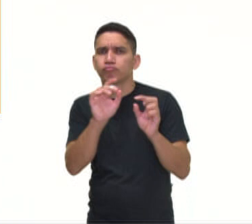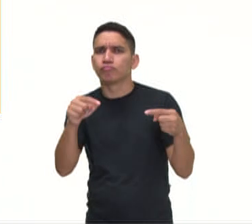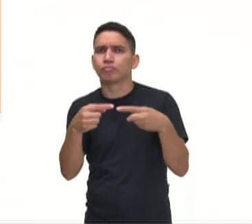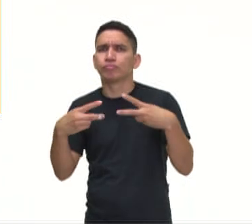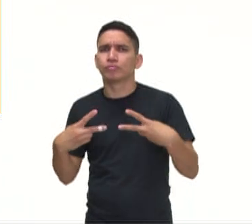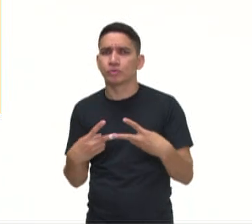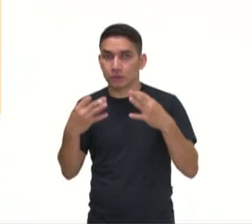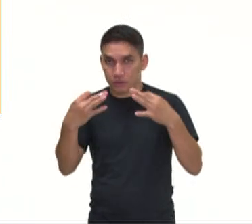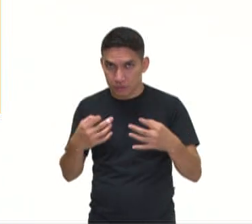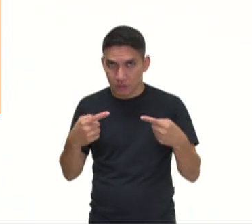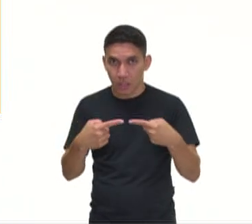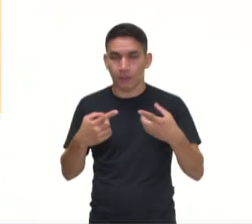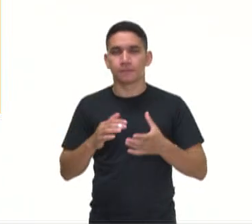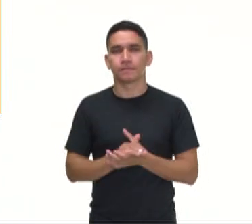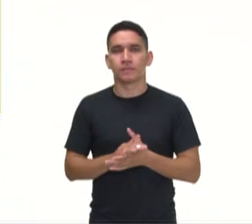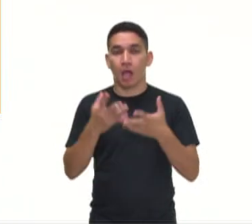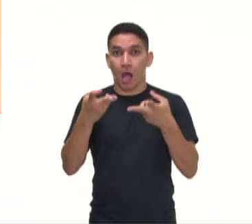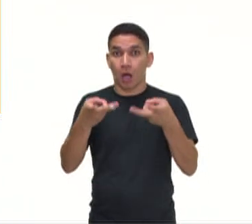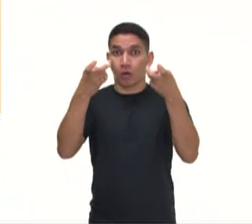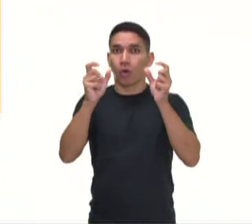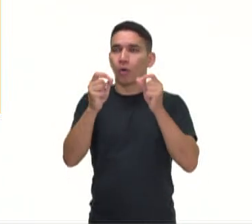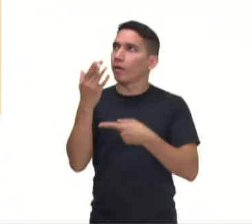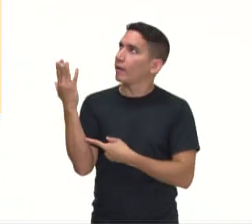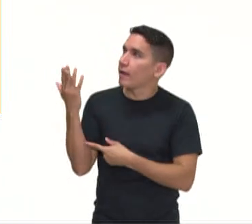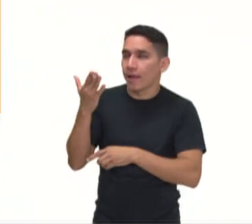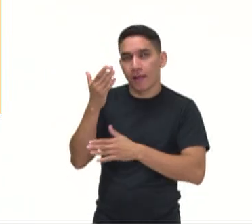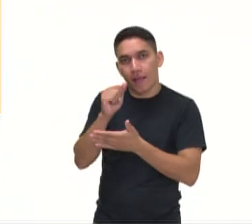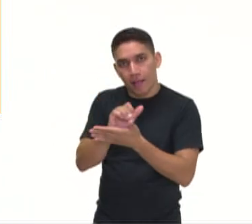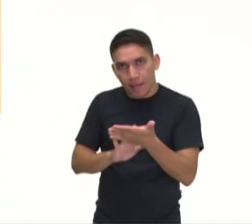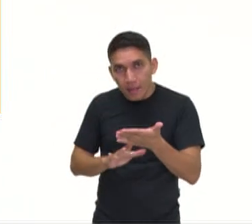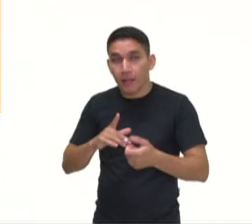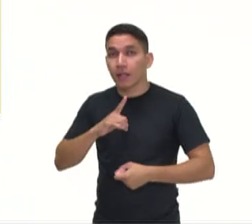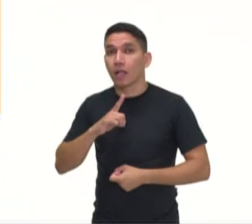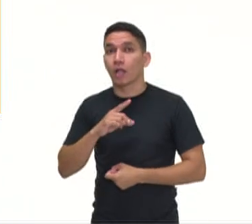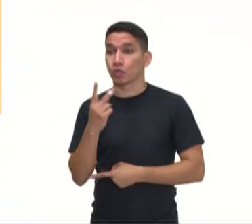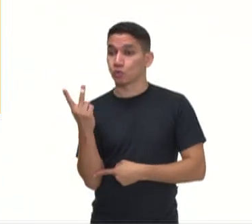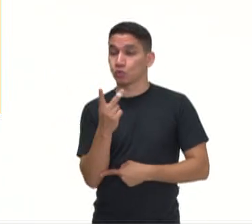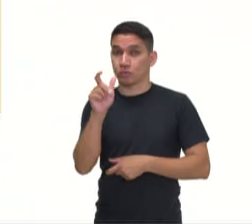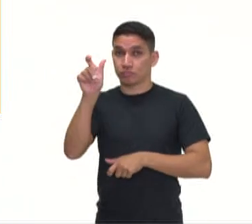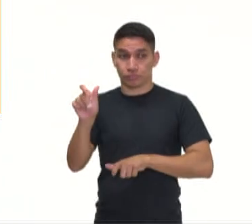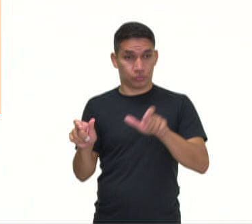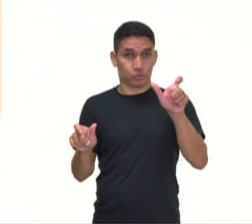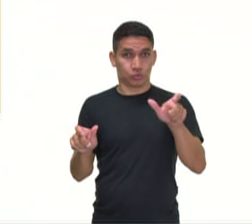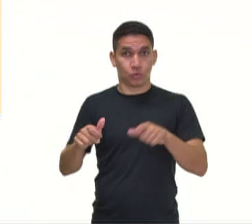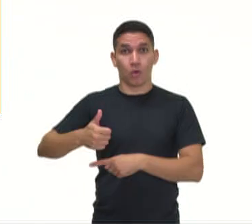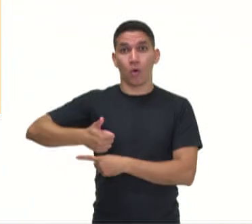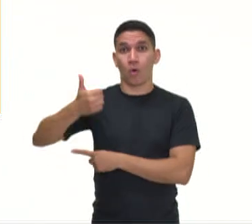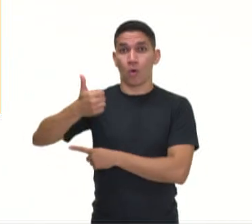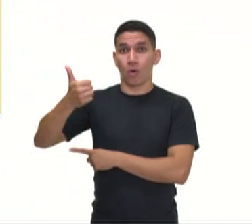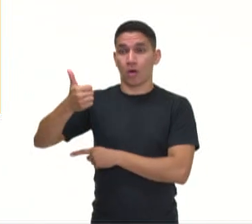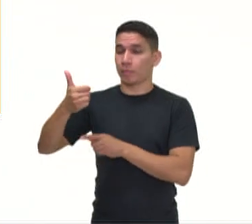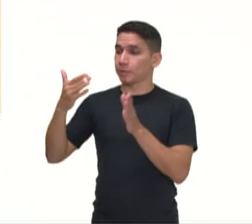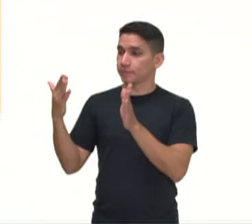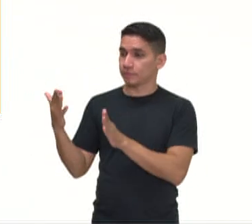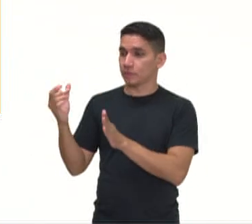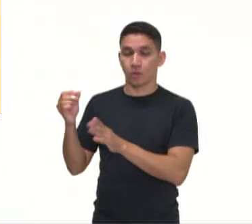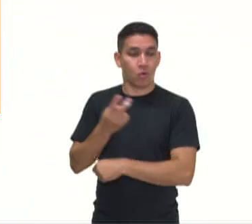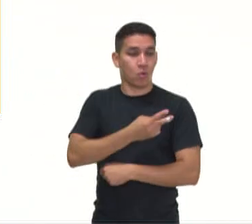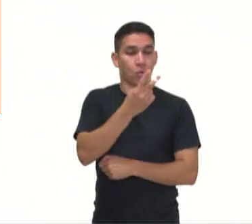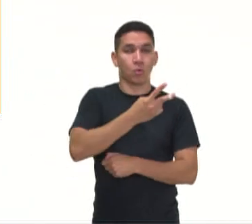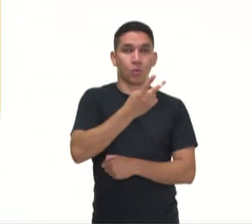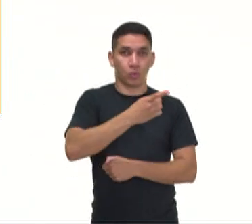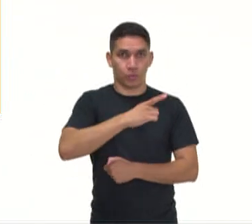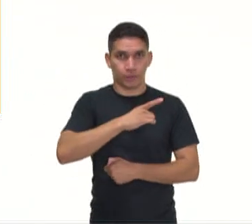correspondente. Observem que nesse exercício nós temos dois jogadores, o primeiro jogador e o